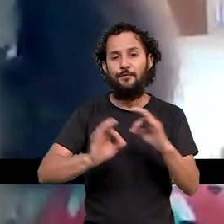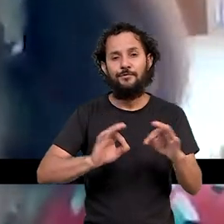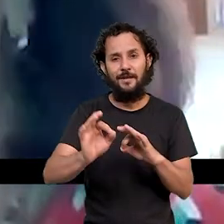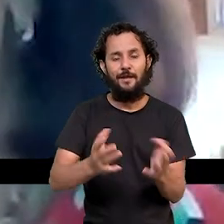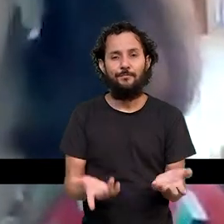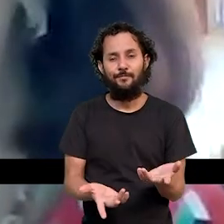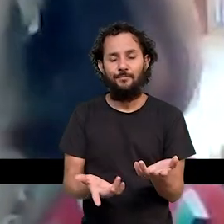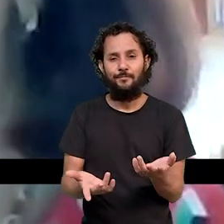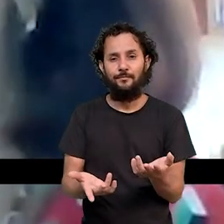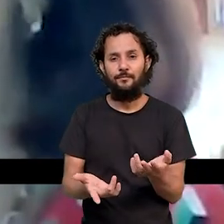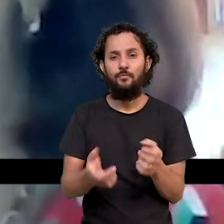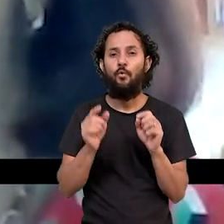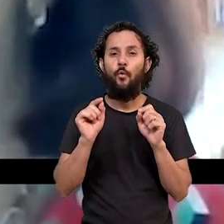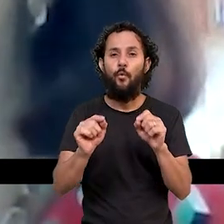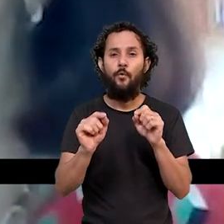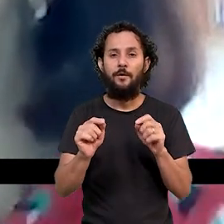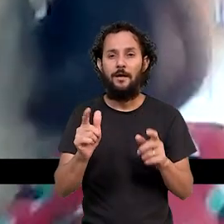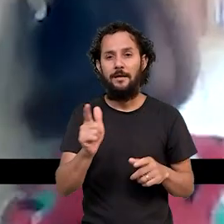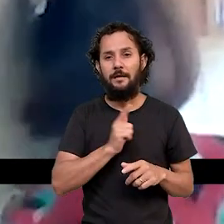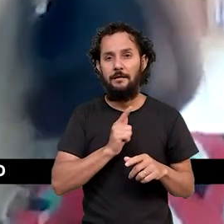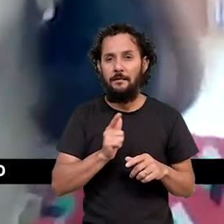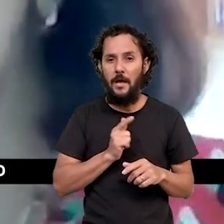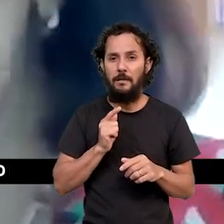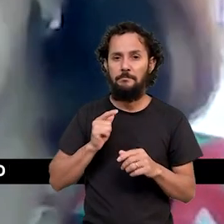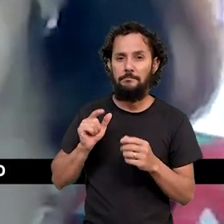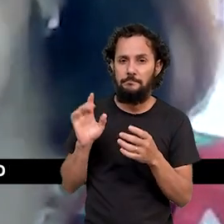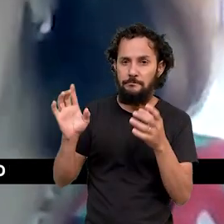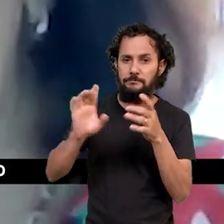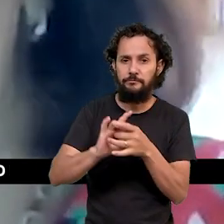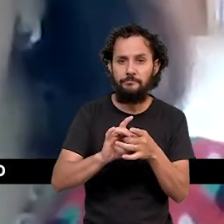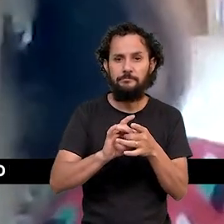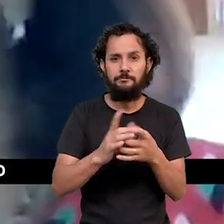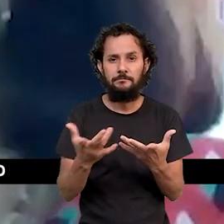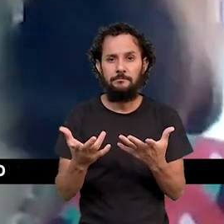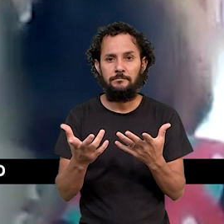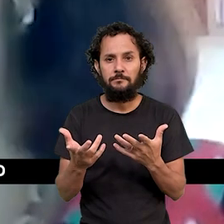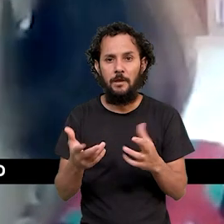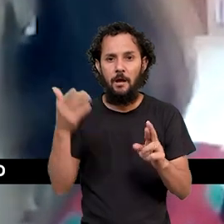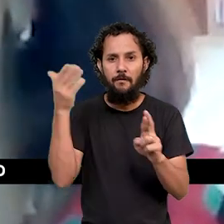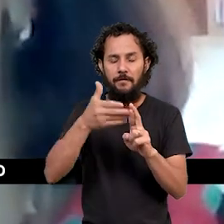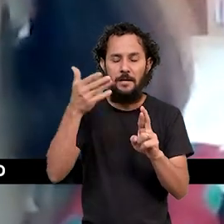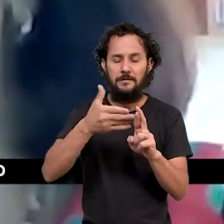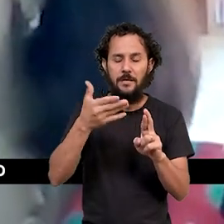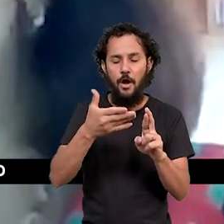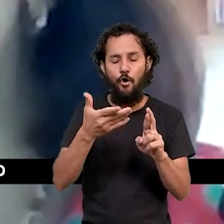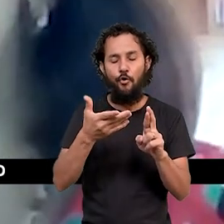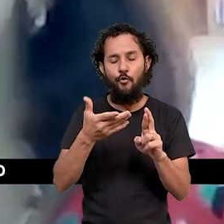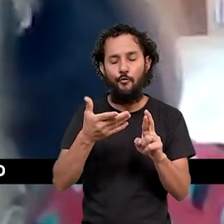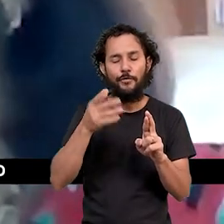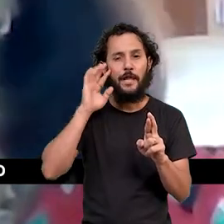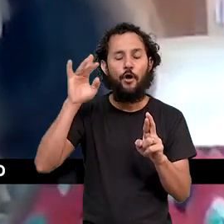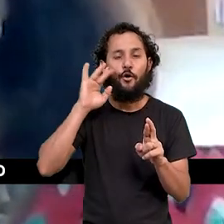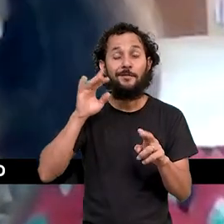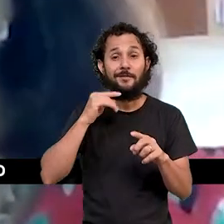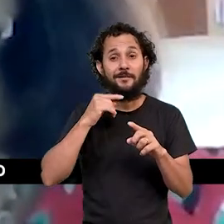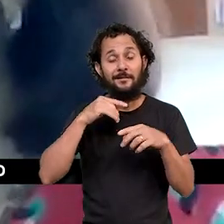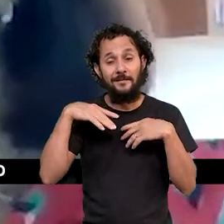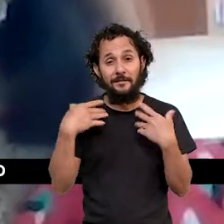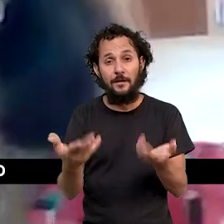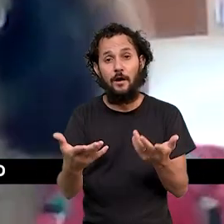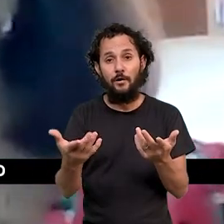projetos que estão em consonância com esse referencial teórico, e nessa